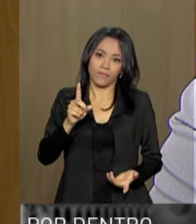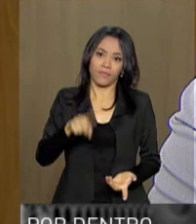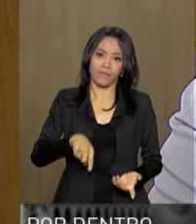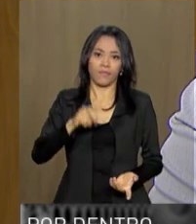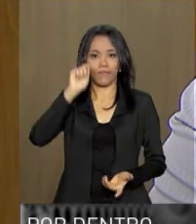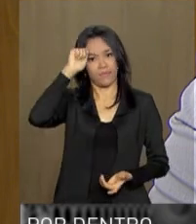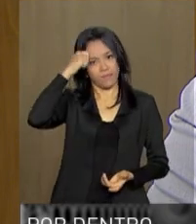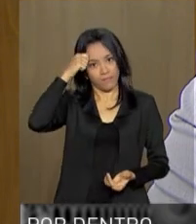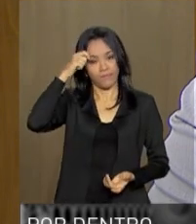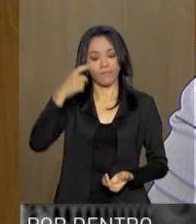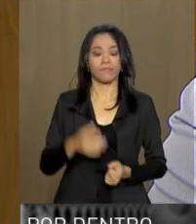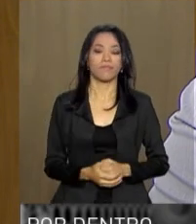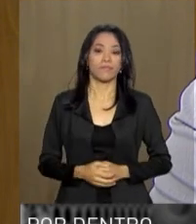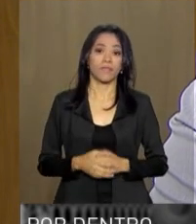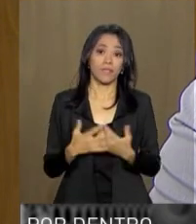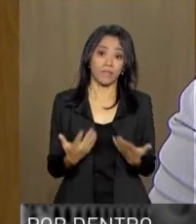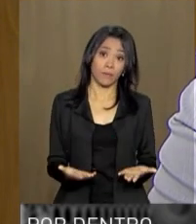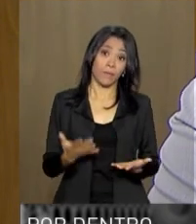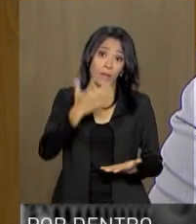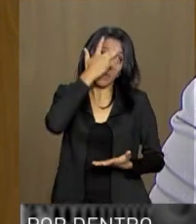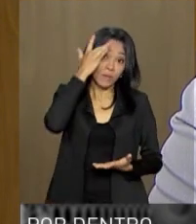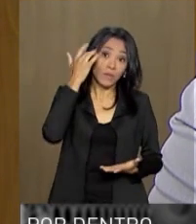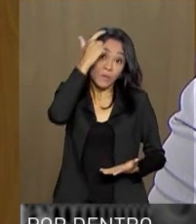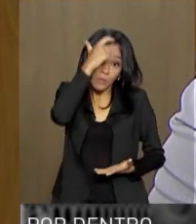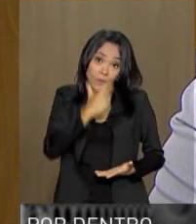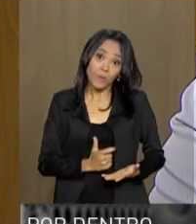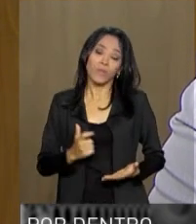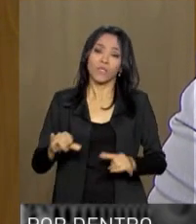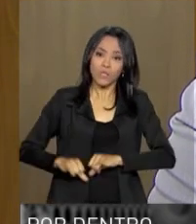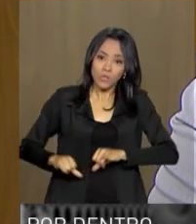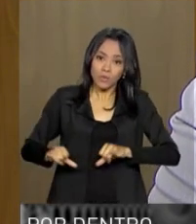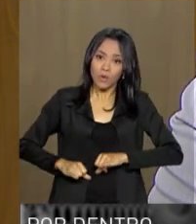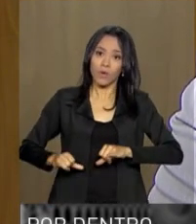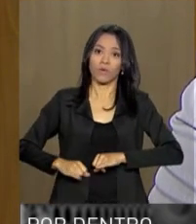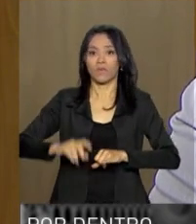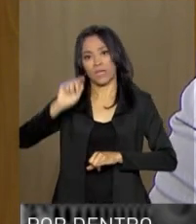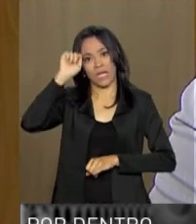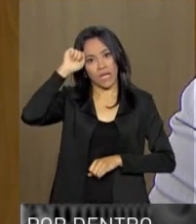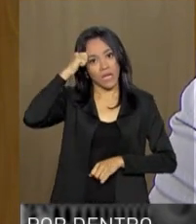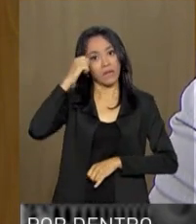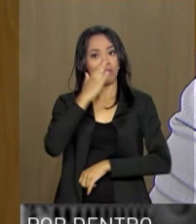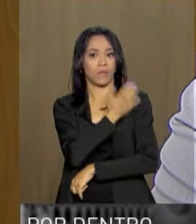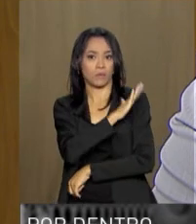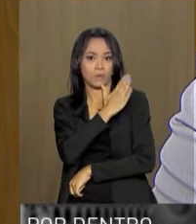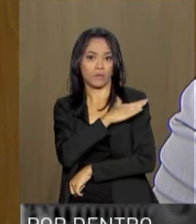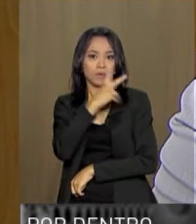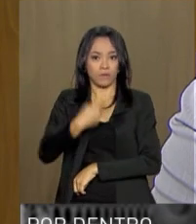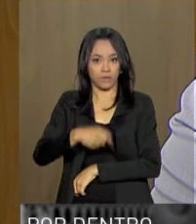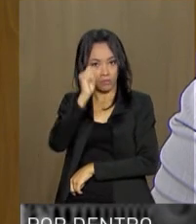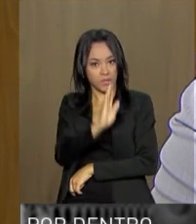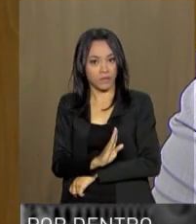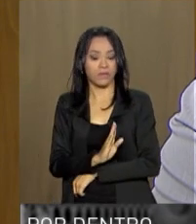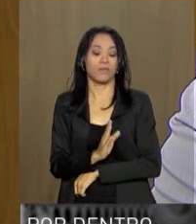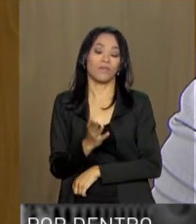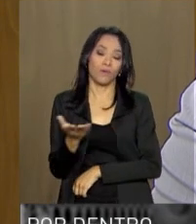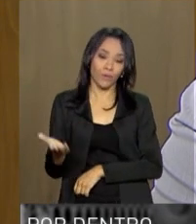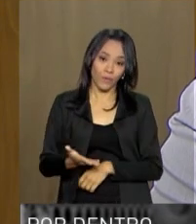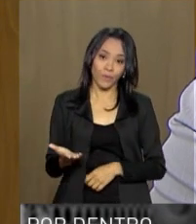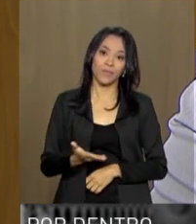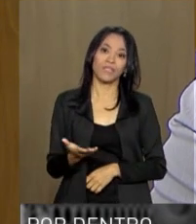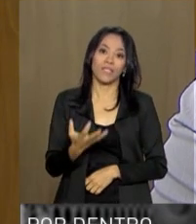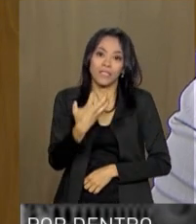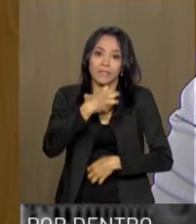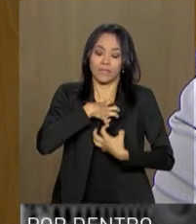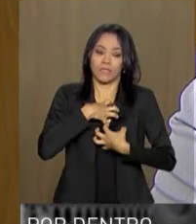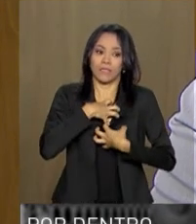é a pessoa que sofre o racismo no brasil hoje é infelizmente elas site que o